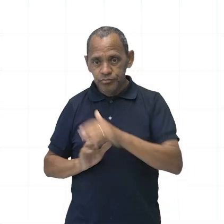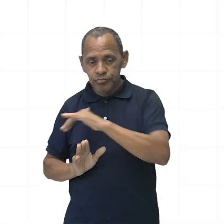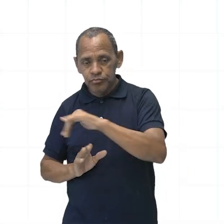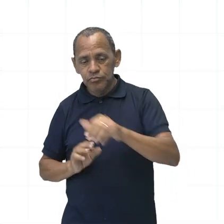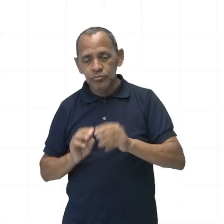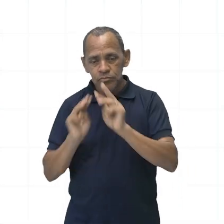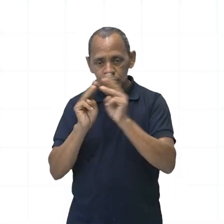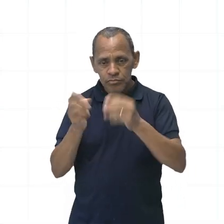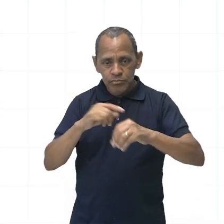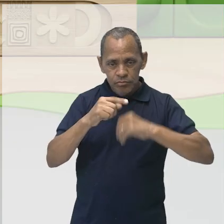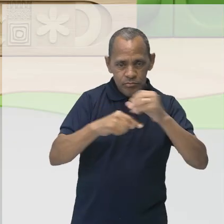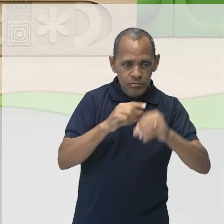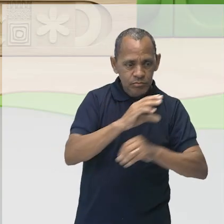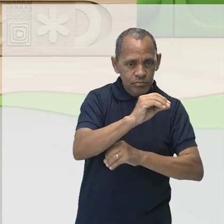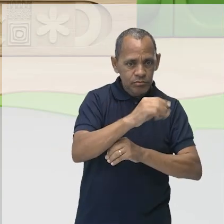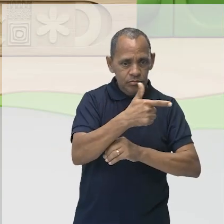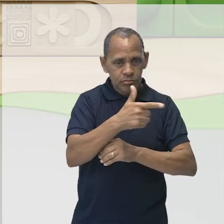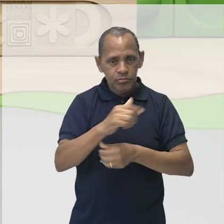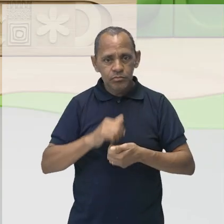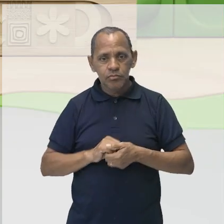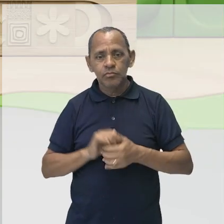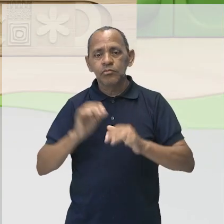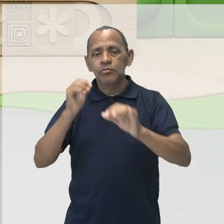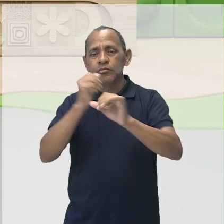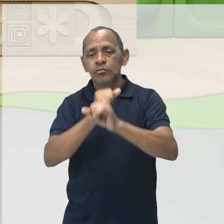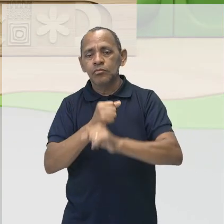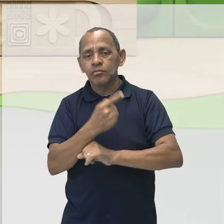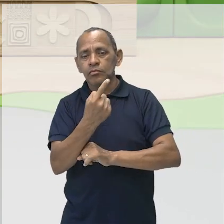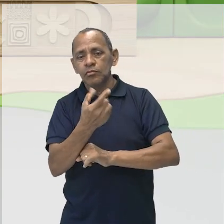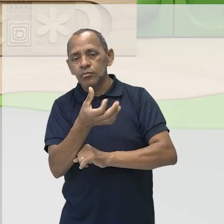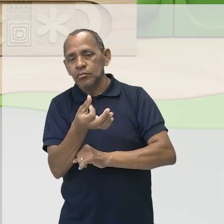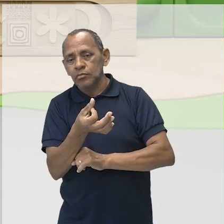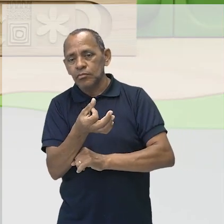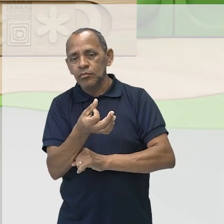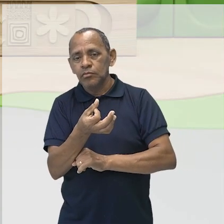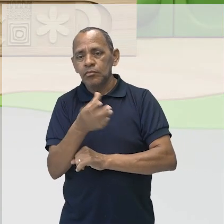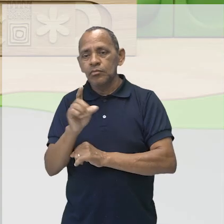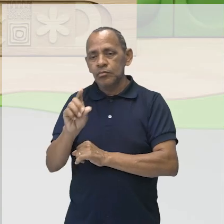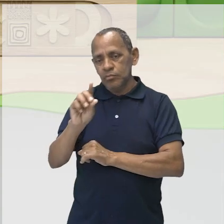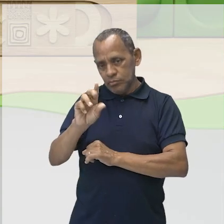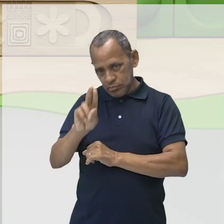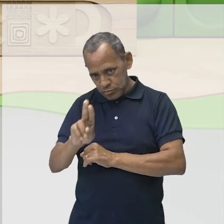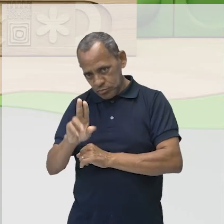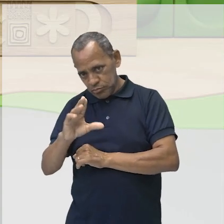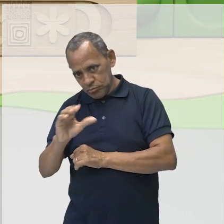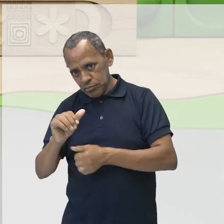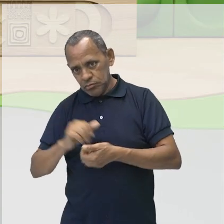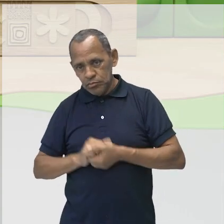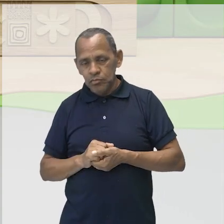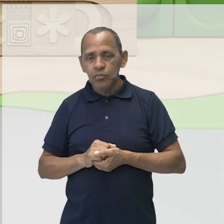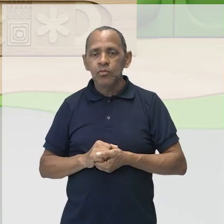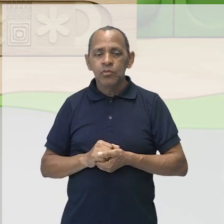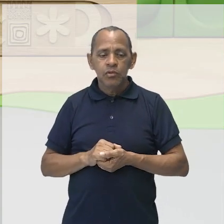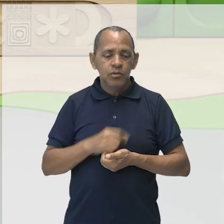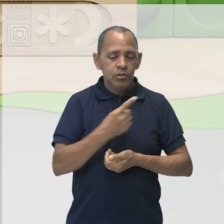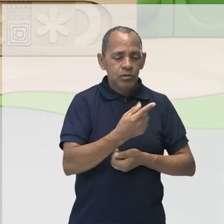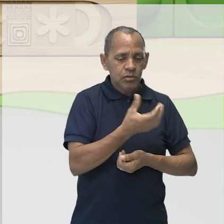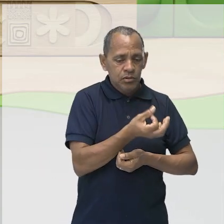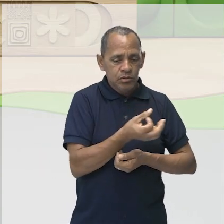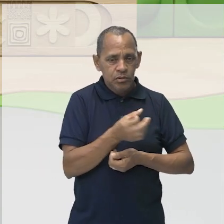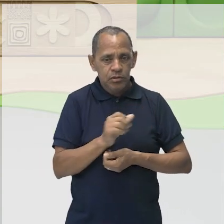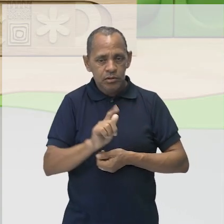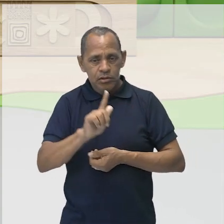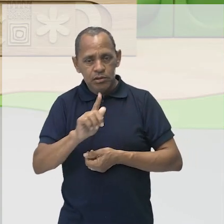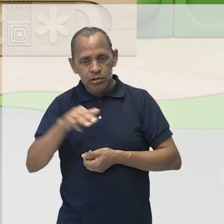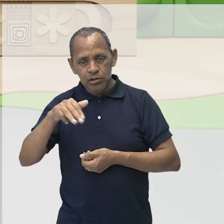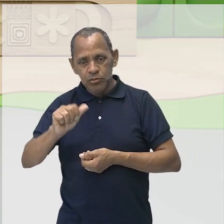Massa atômica do oxigênio igual a 16U, que pode ser expresso em 16 gramas por mol,